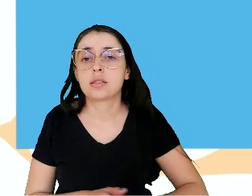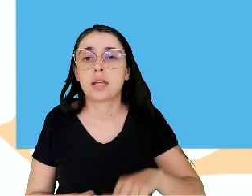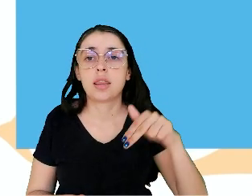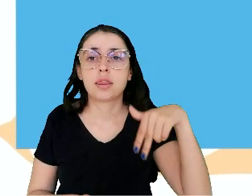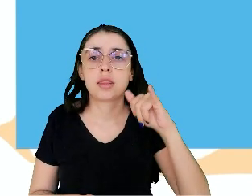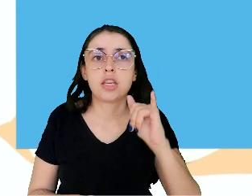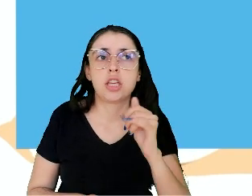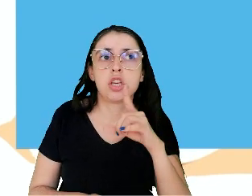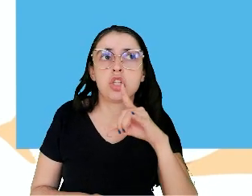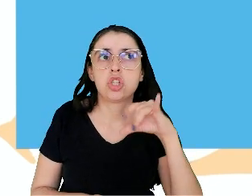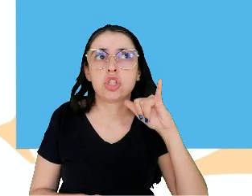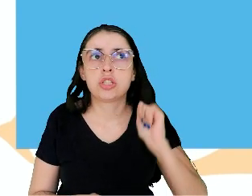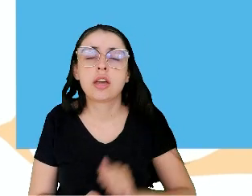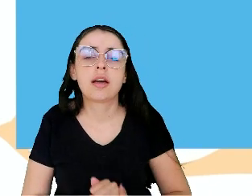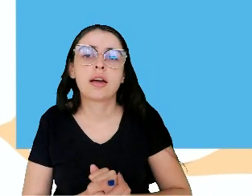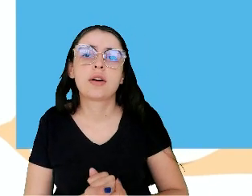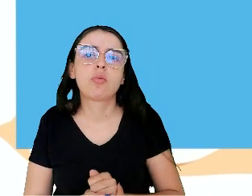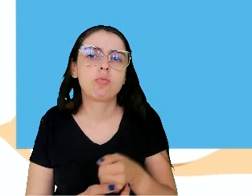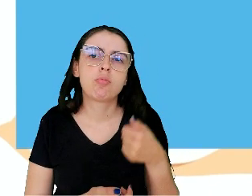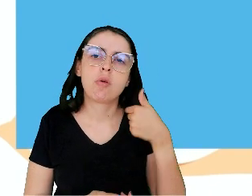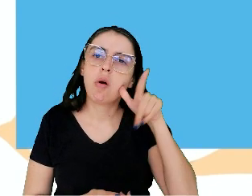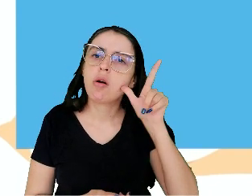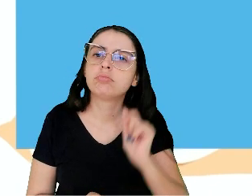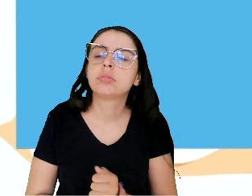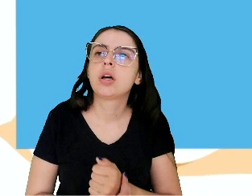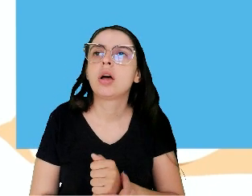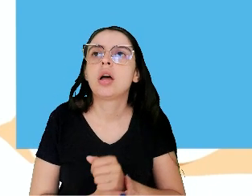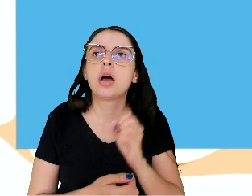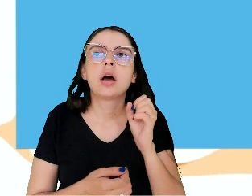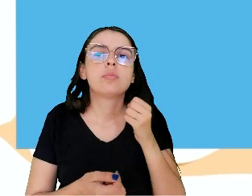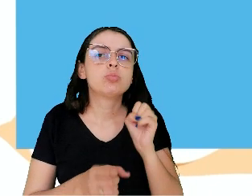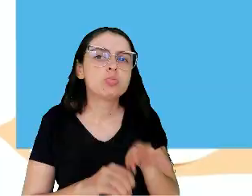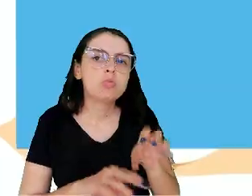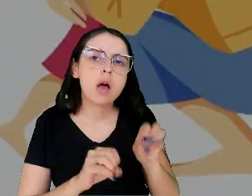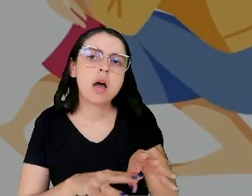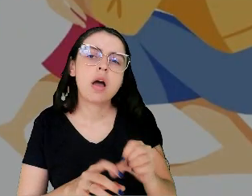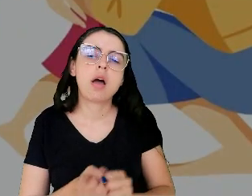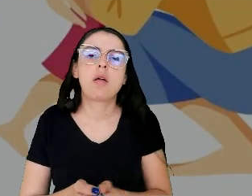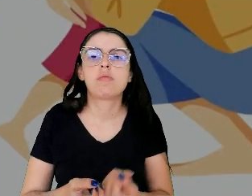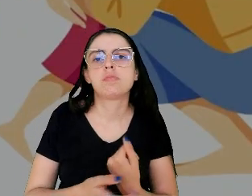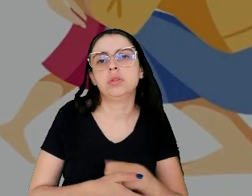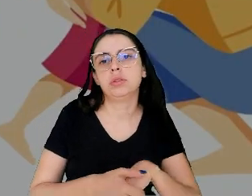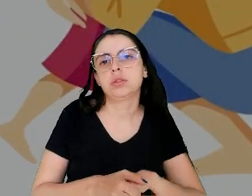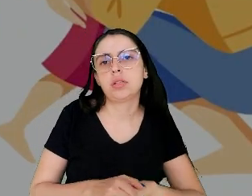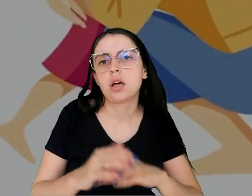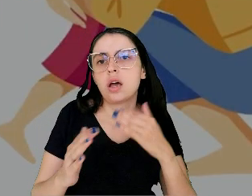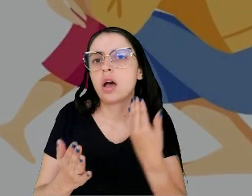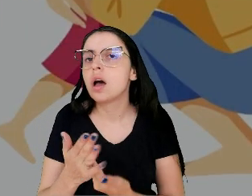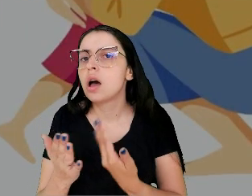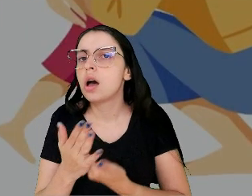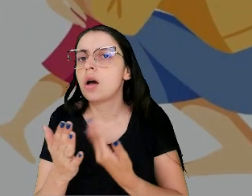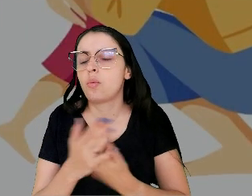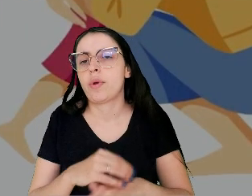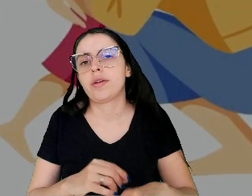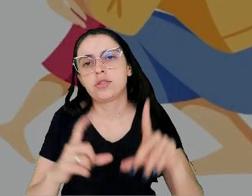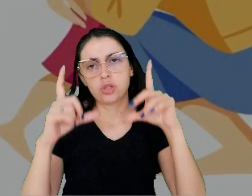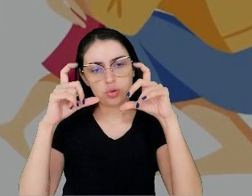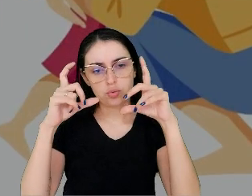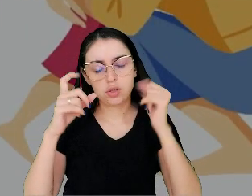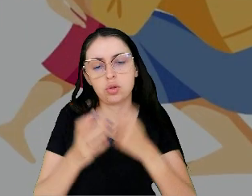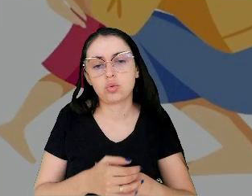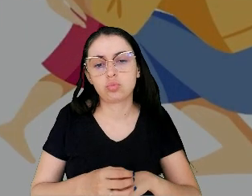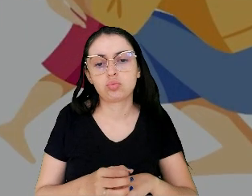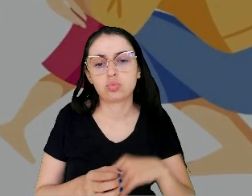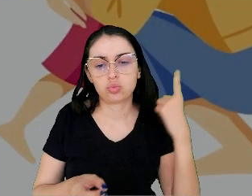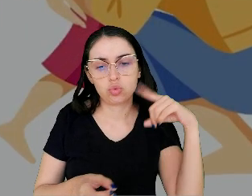Lígia Carvalho, como eu falei ontem, para dar algumas aulas, algumas prosaicas aulas de fotografia ao